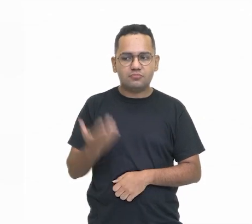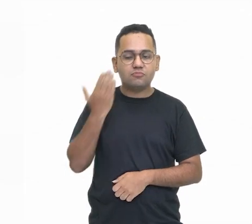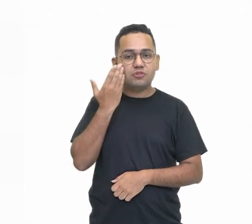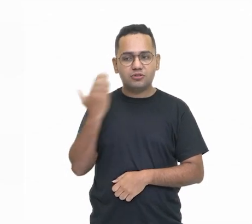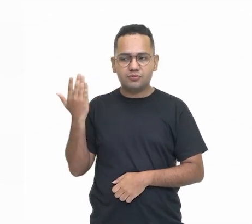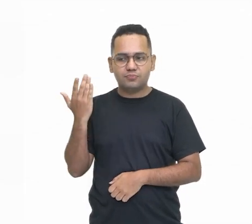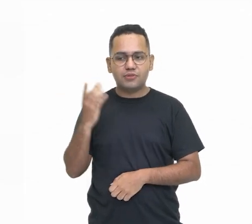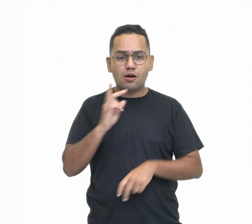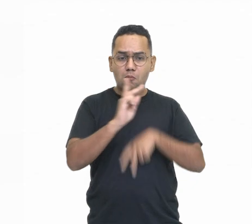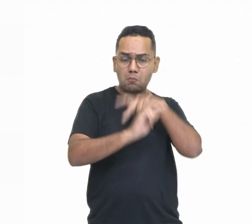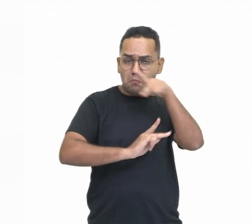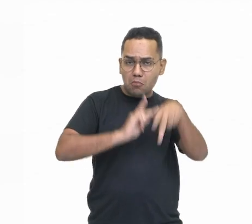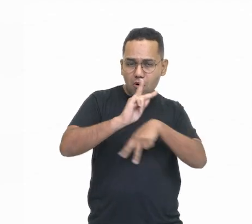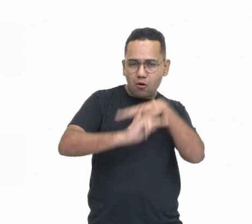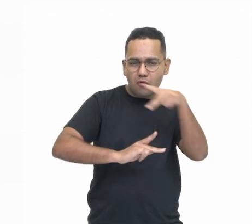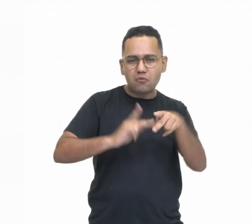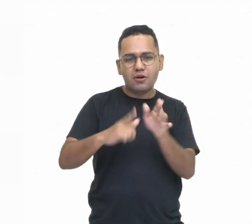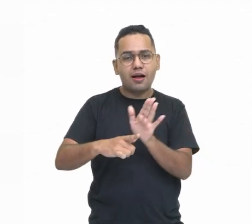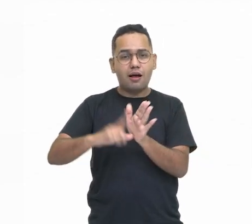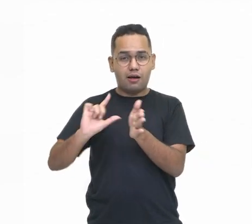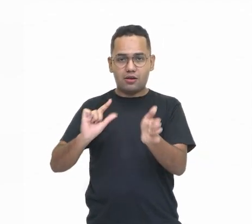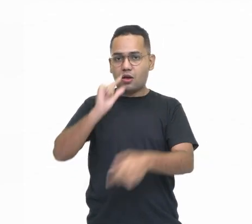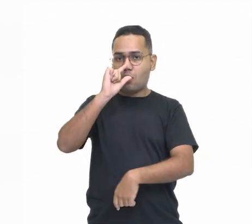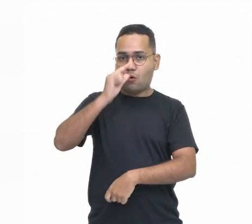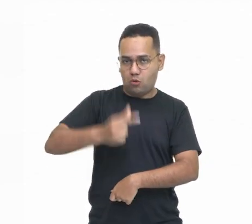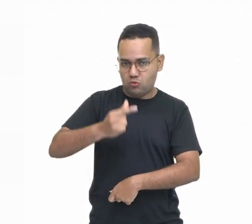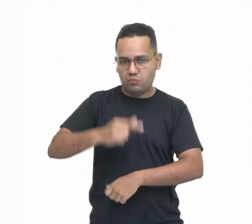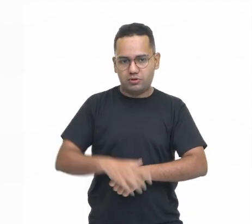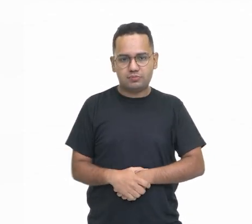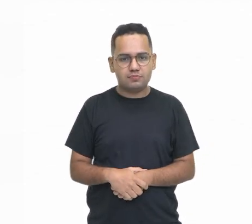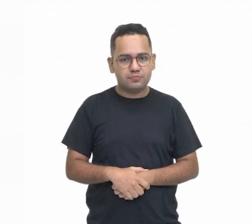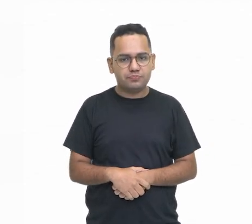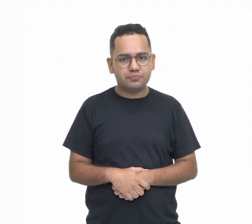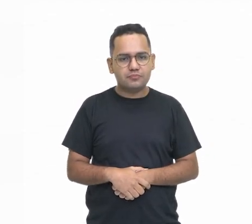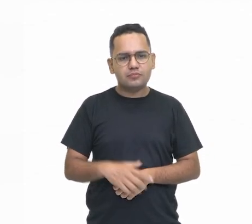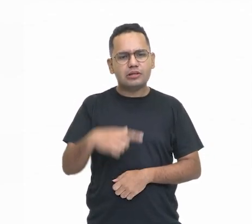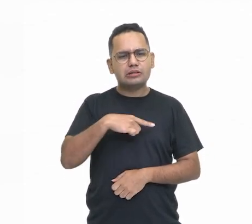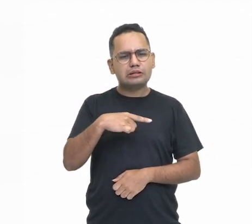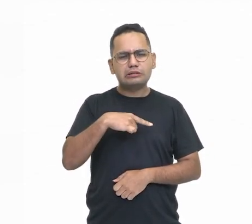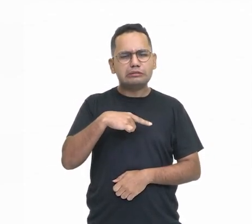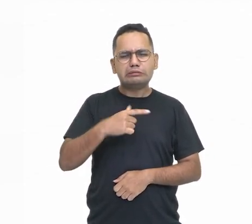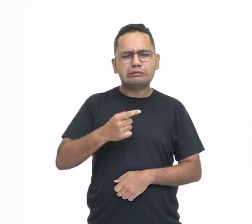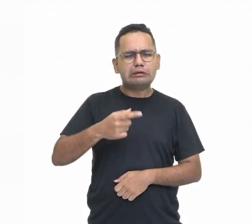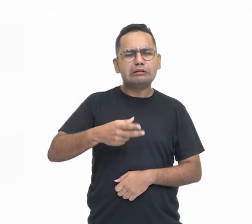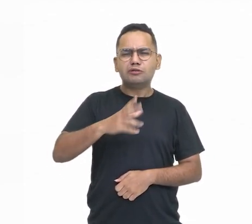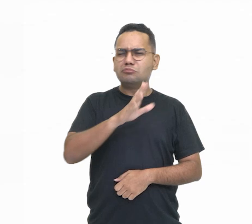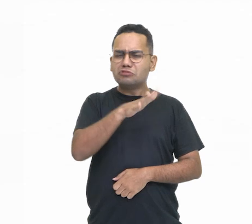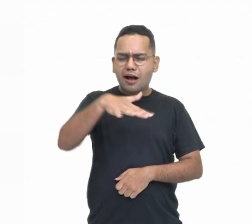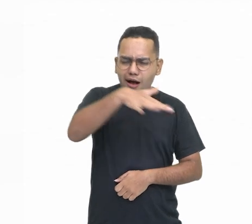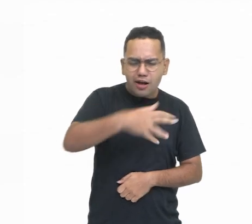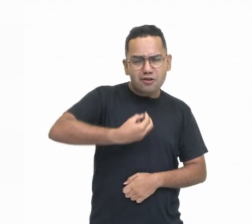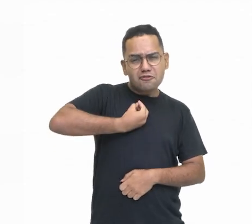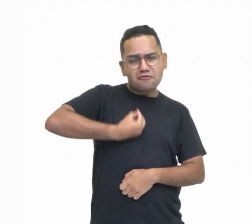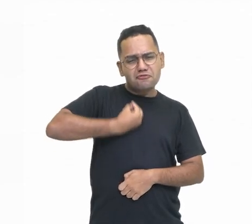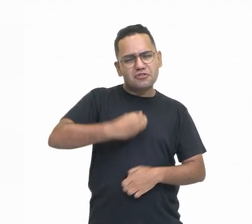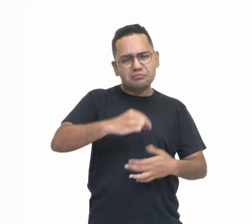né, são aqueles que habitavam as Américas antes da chegada dos europeus, até